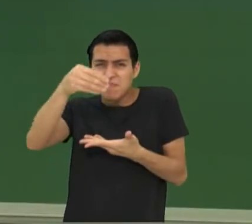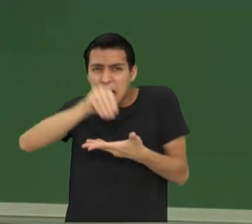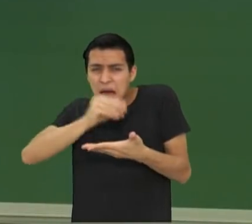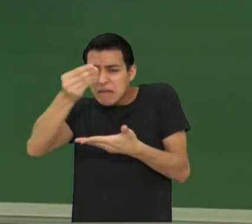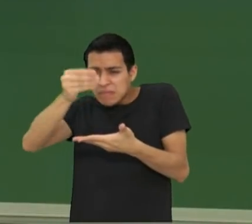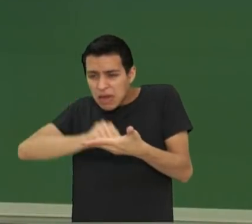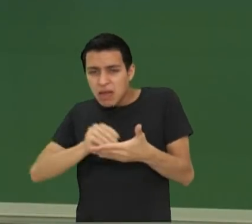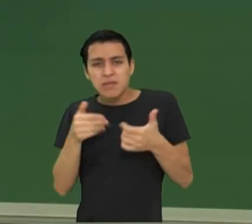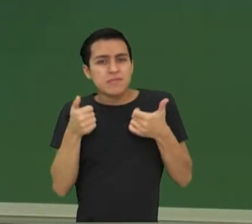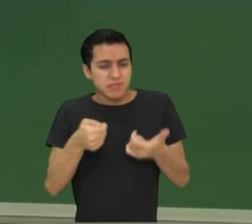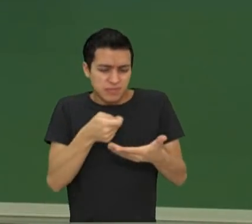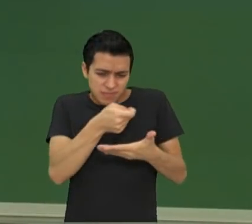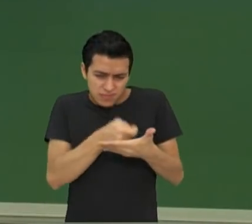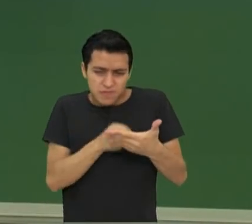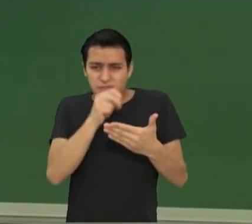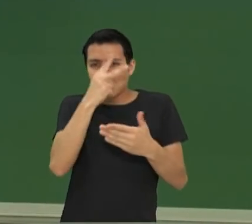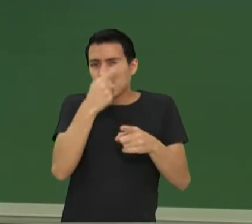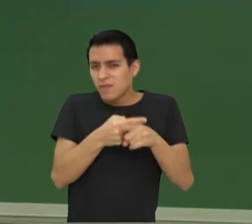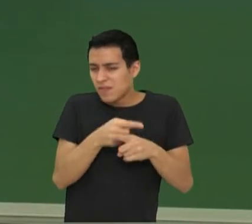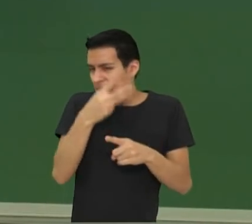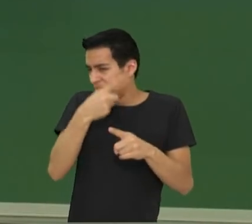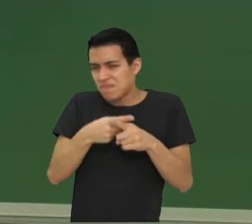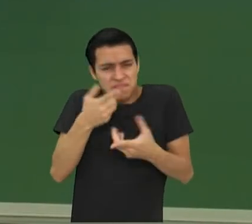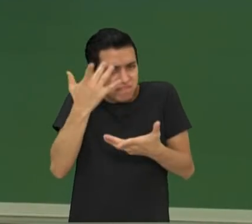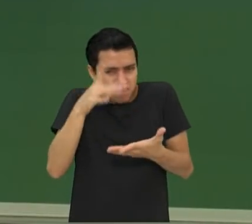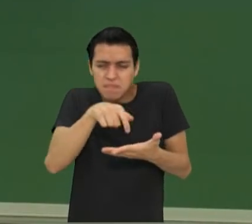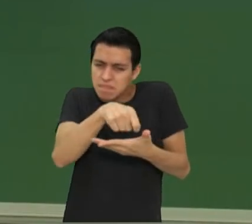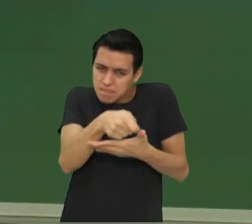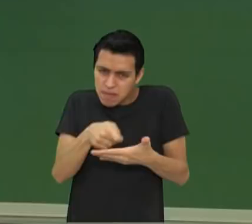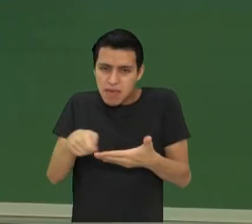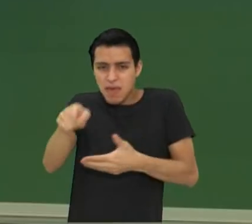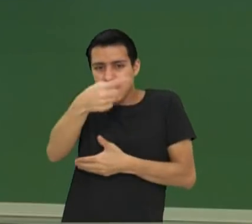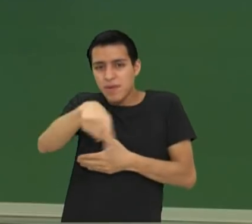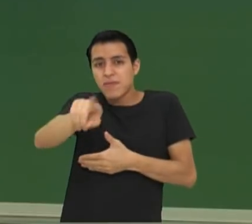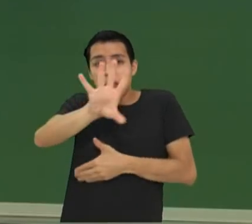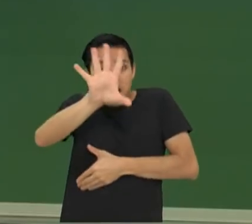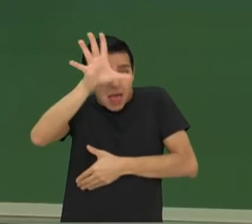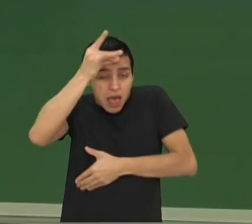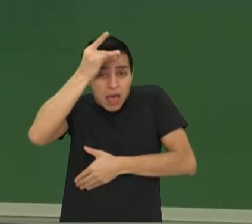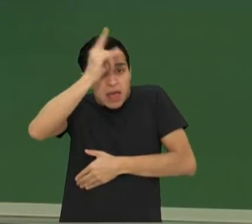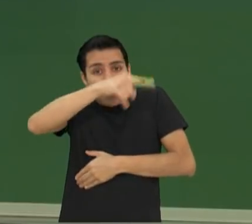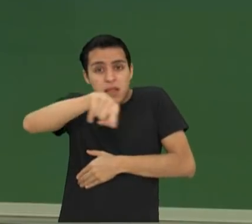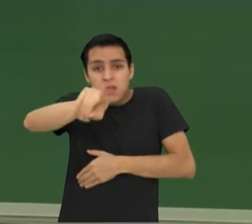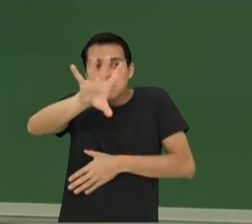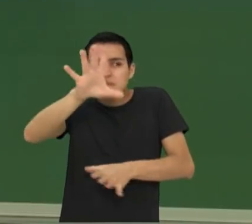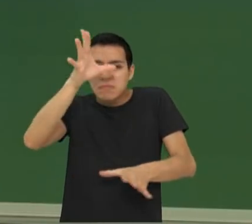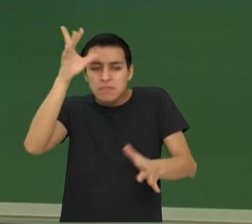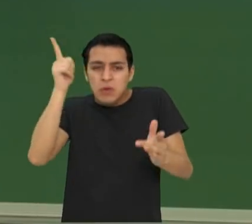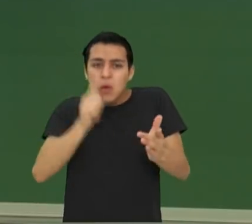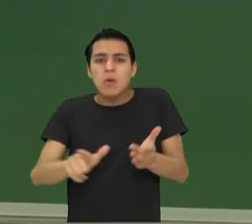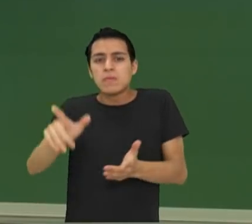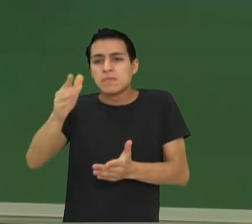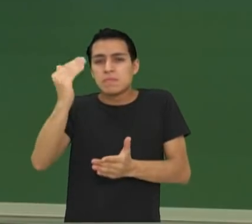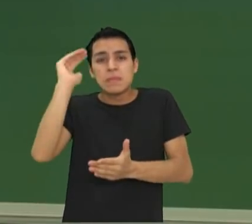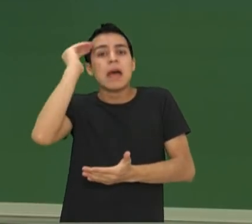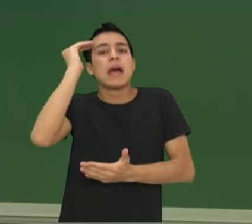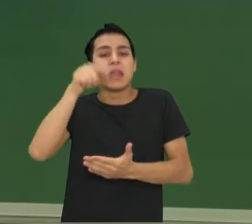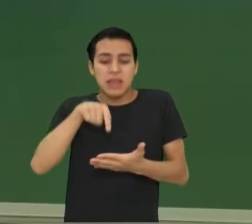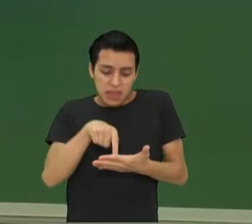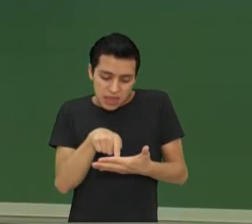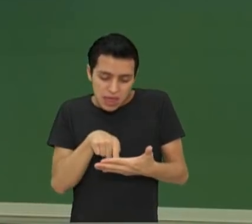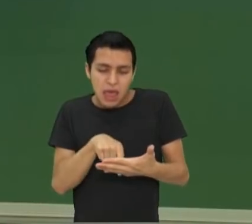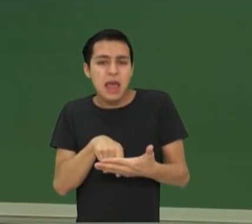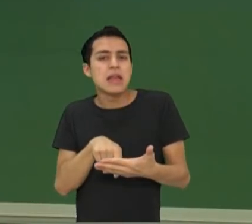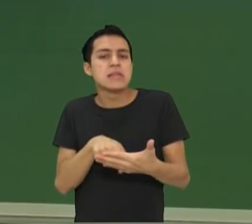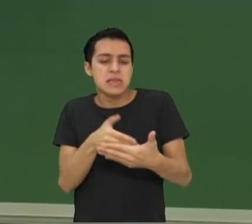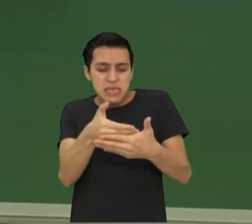você anota 2 ou 3 vezes para gravar na sua cabeça, não tem problema. O importante é que você consiga ter essa anotação